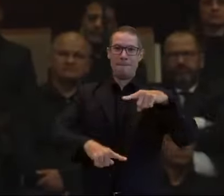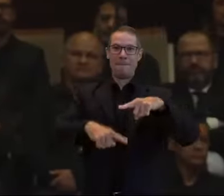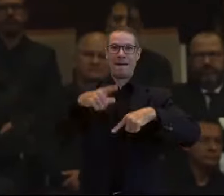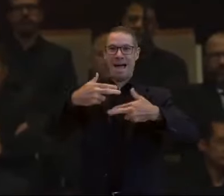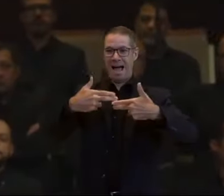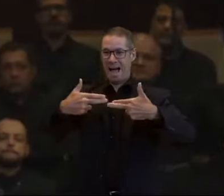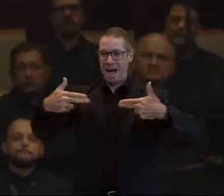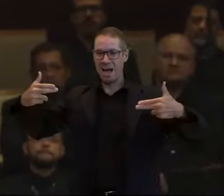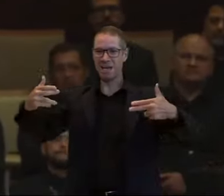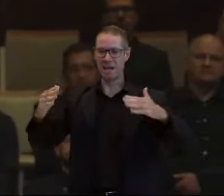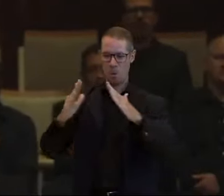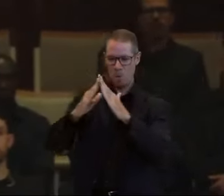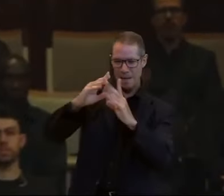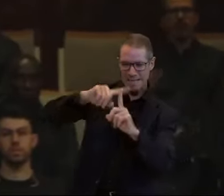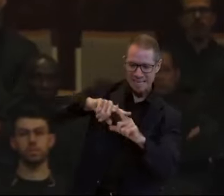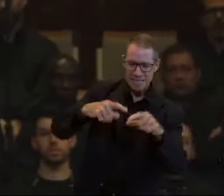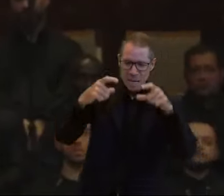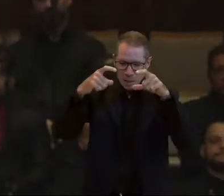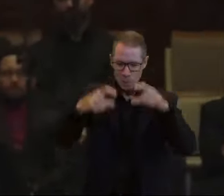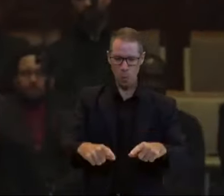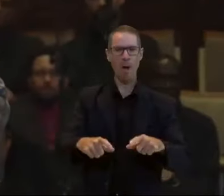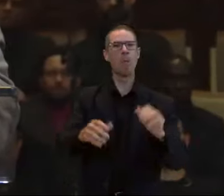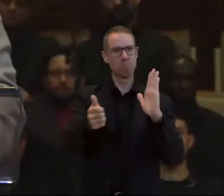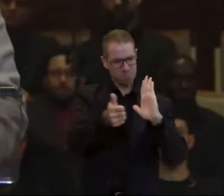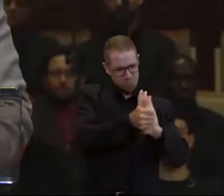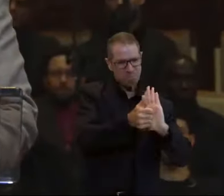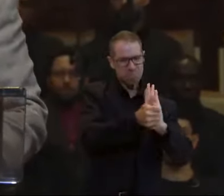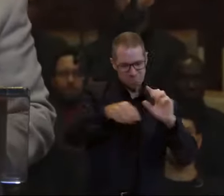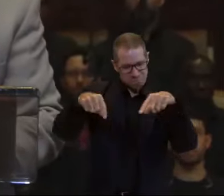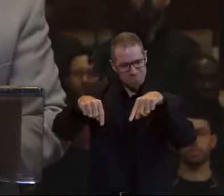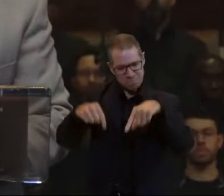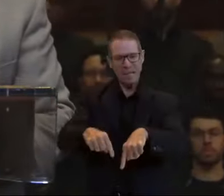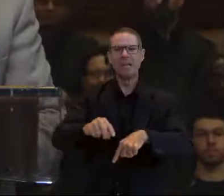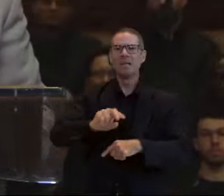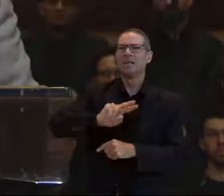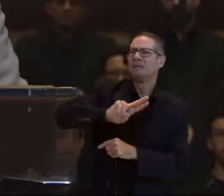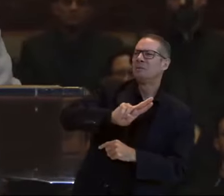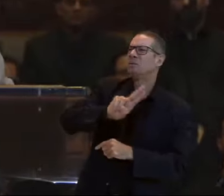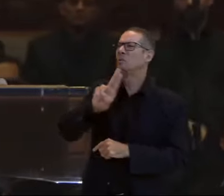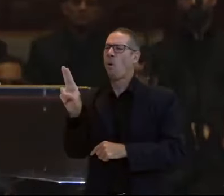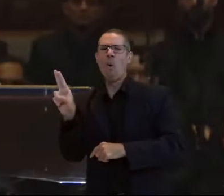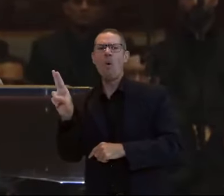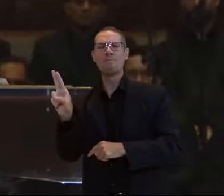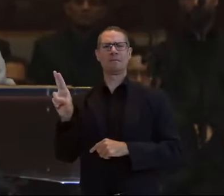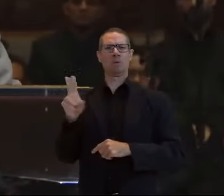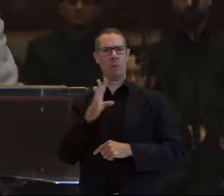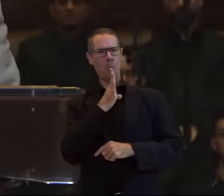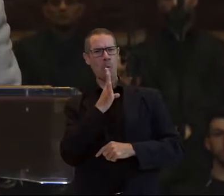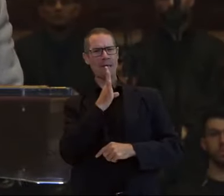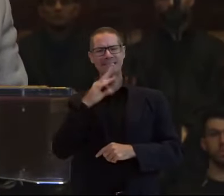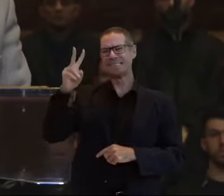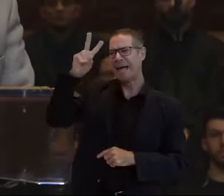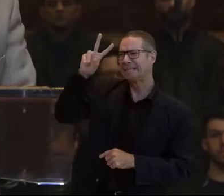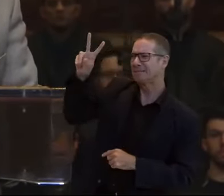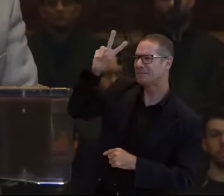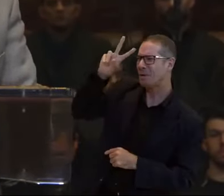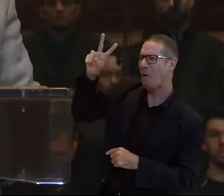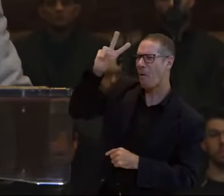numa congregação local, de gente que eu posso saber o nome, que eu posso conhecer a